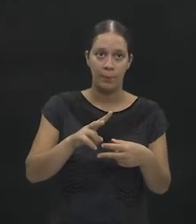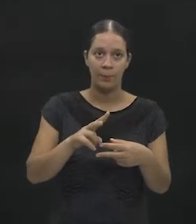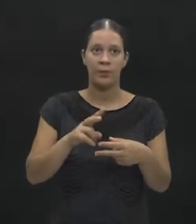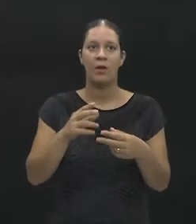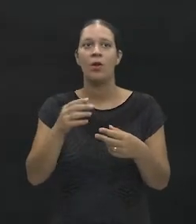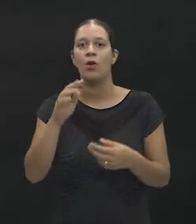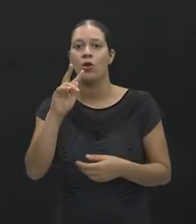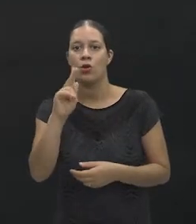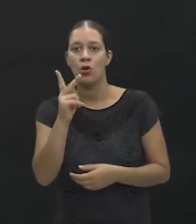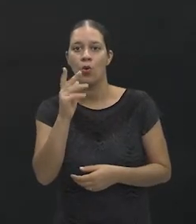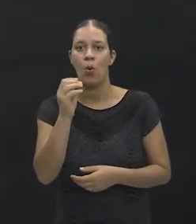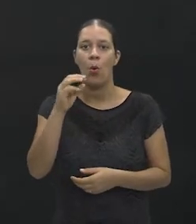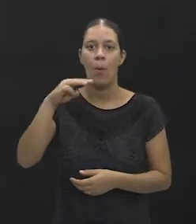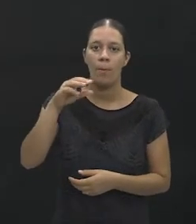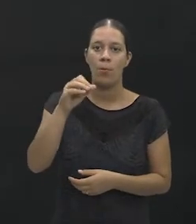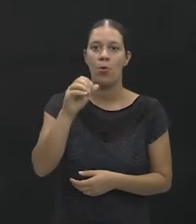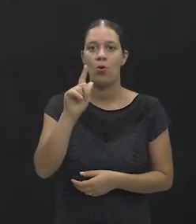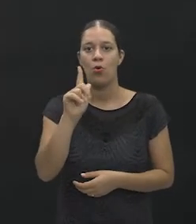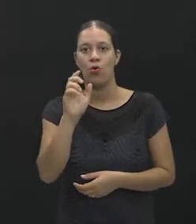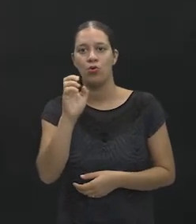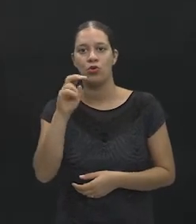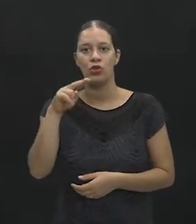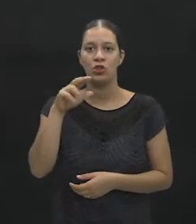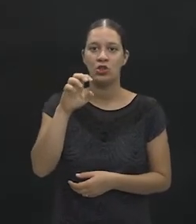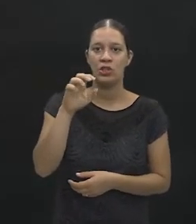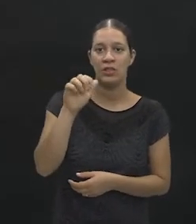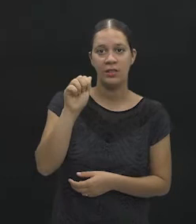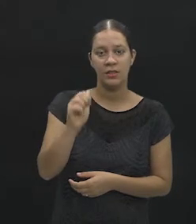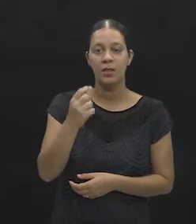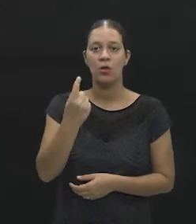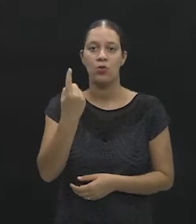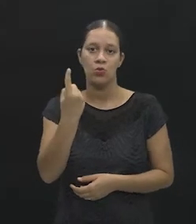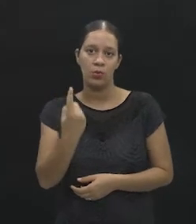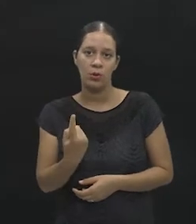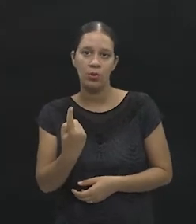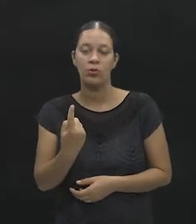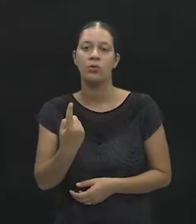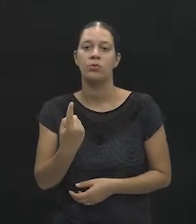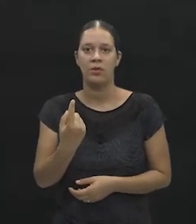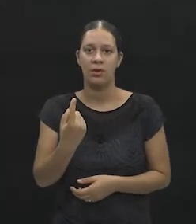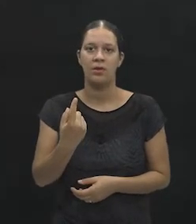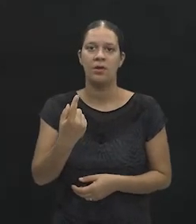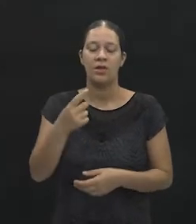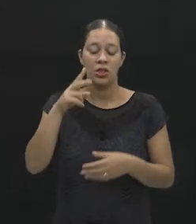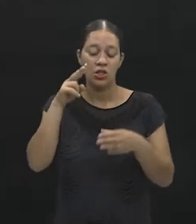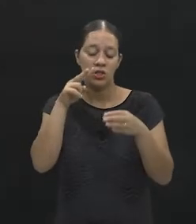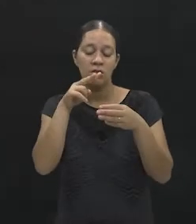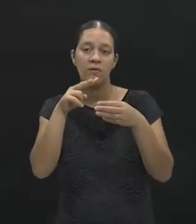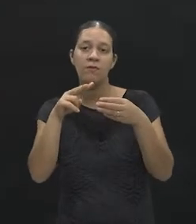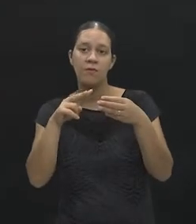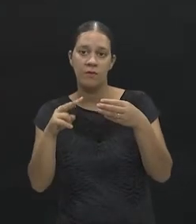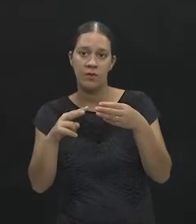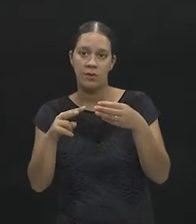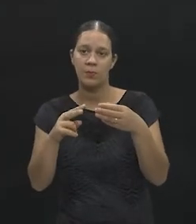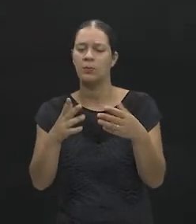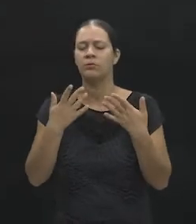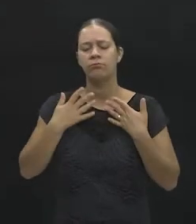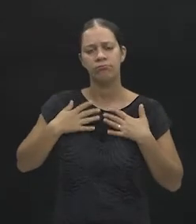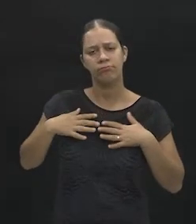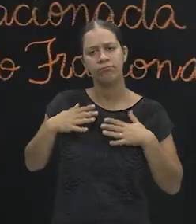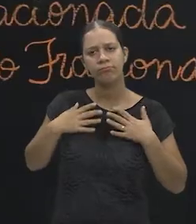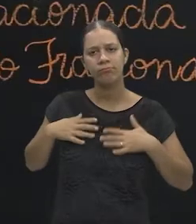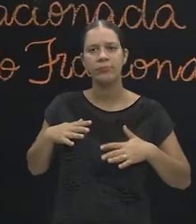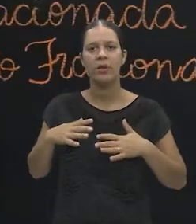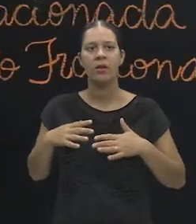que eu enxergo. E as misturas homogêneas são aquelas constituídas por uma única fase, por uma única porção visível.